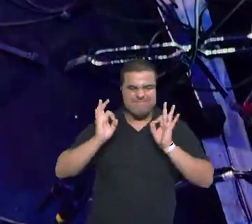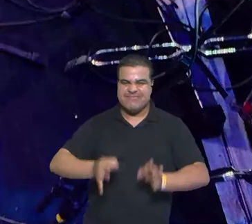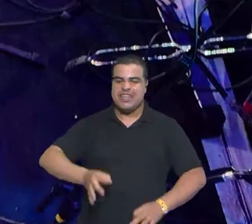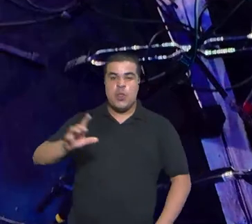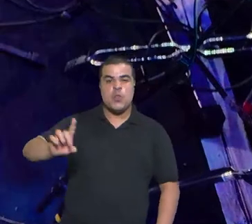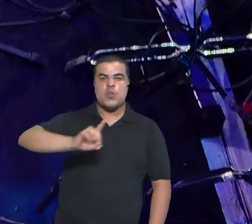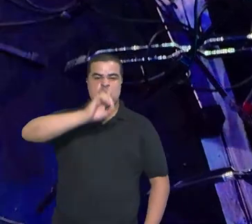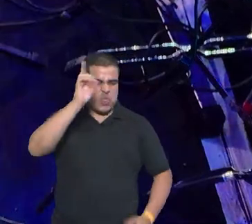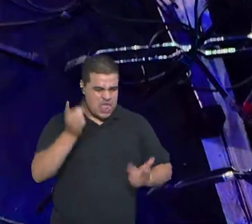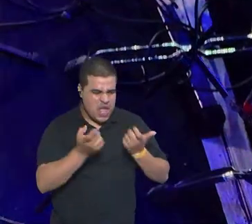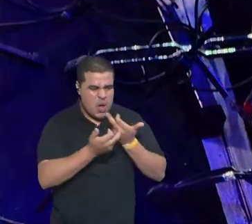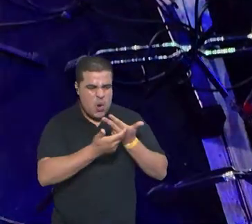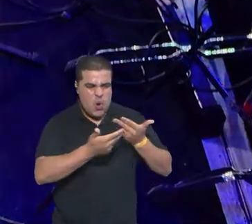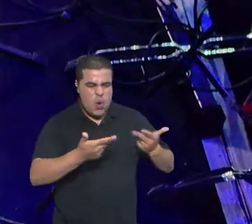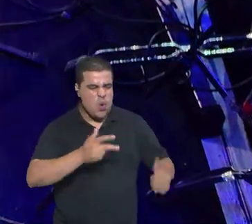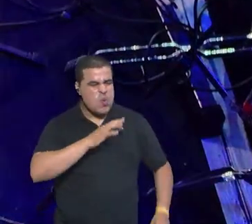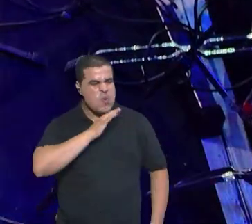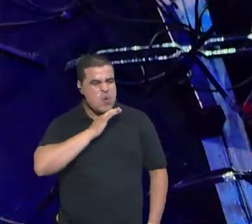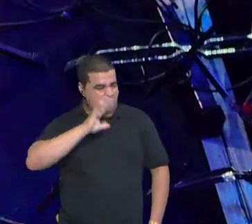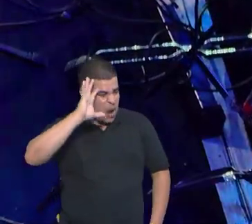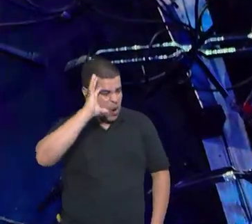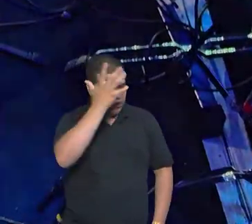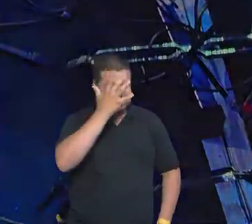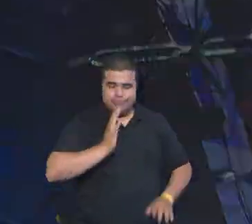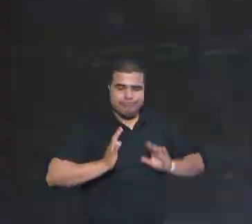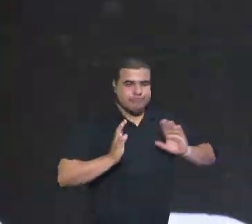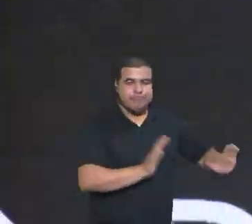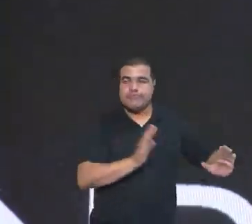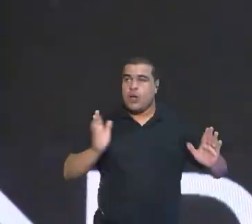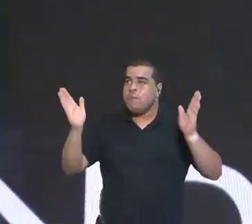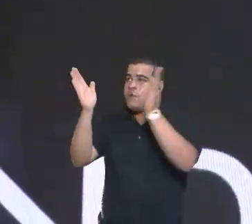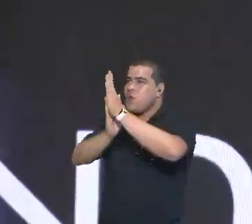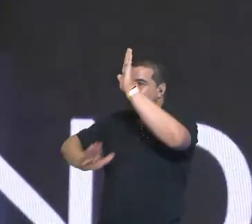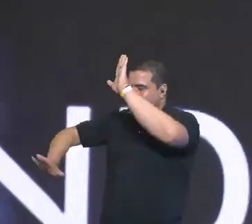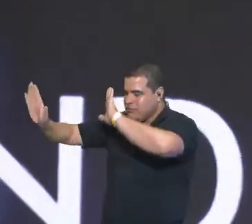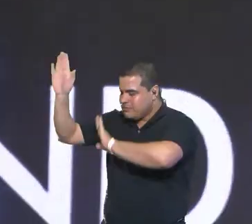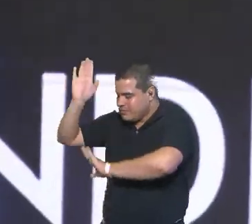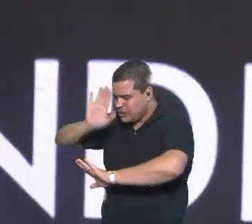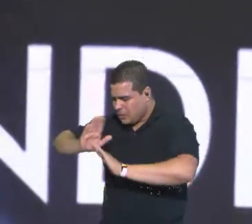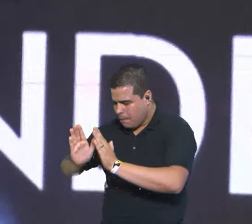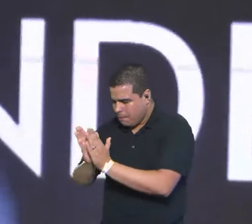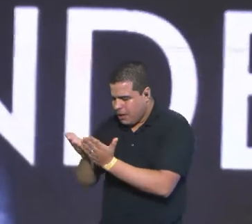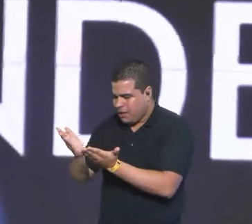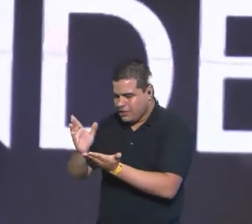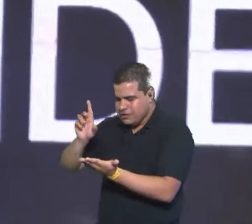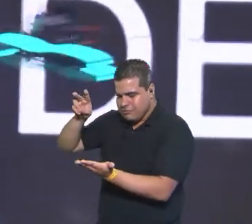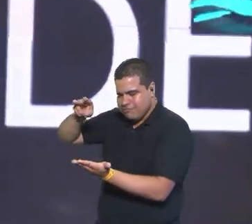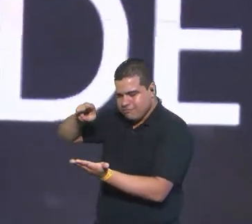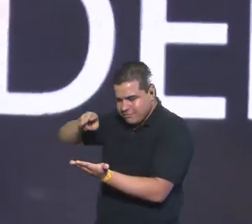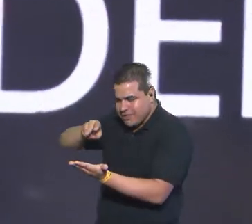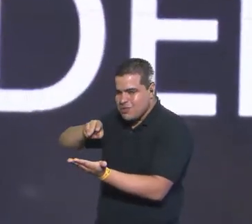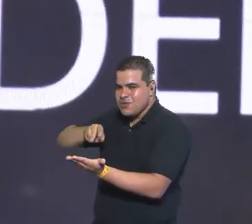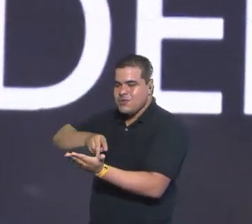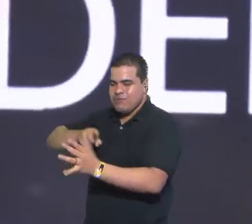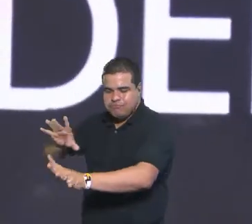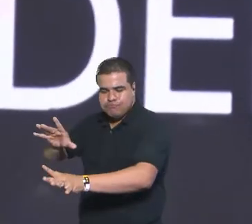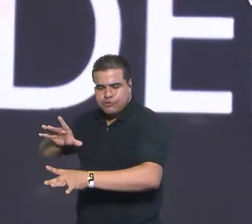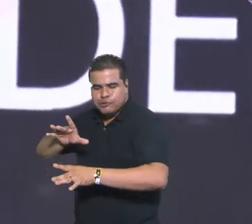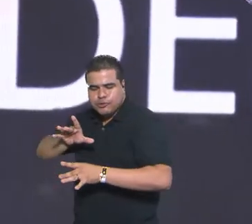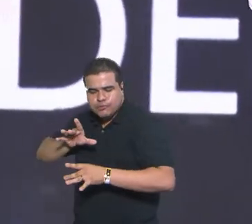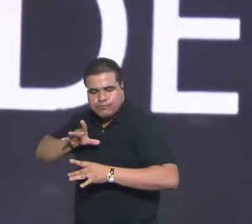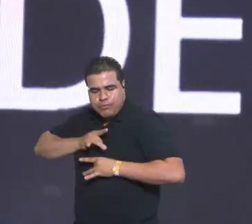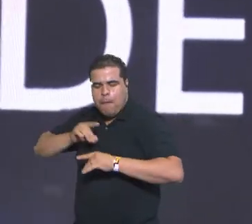não senhor te adorei de você todo dia peço não sei